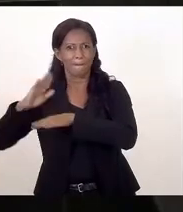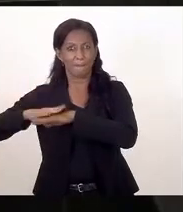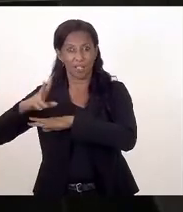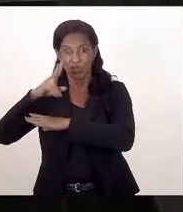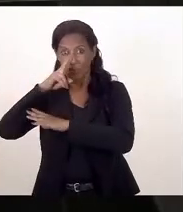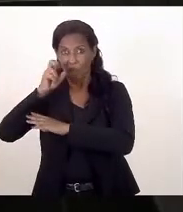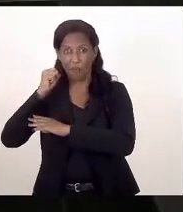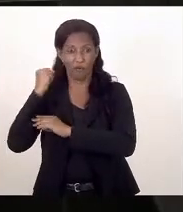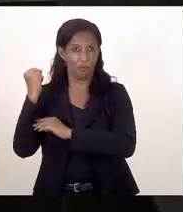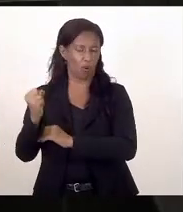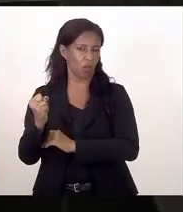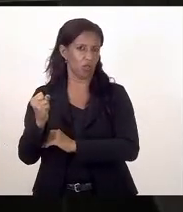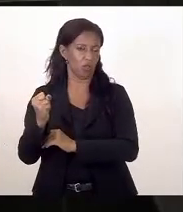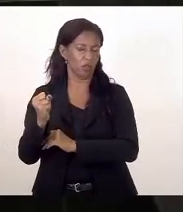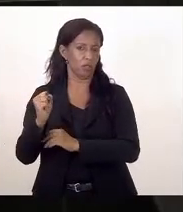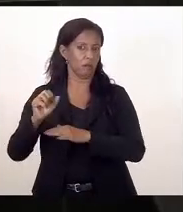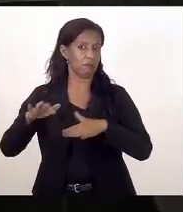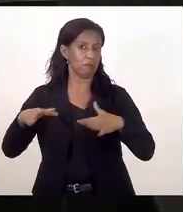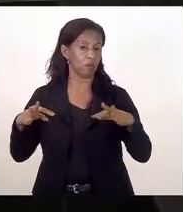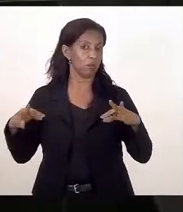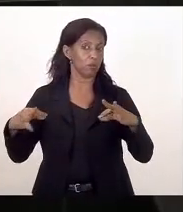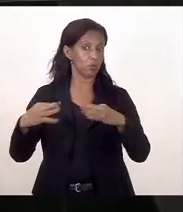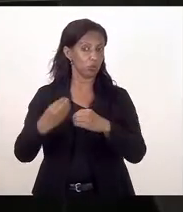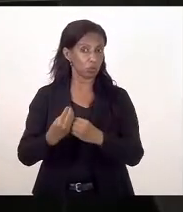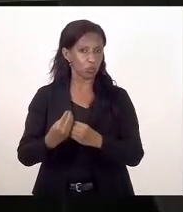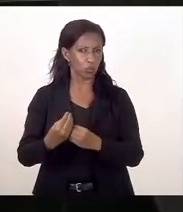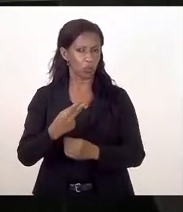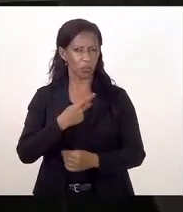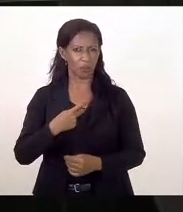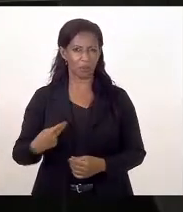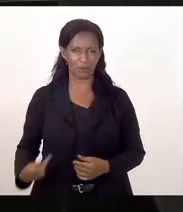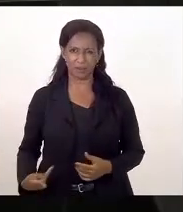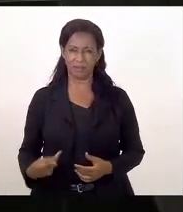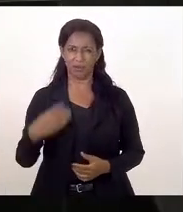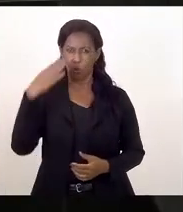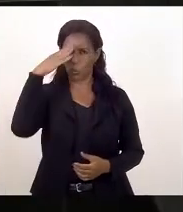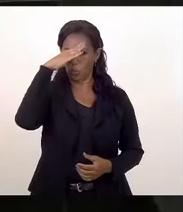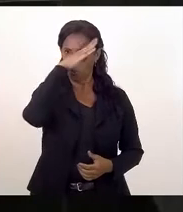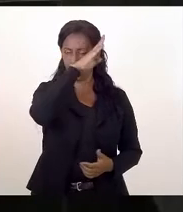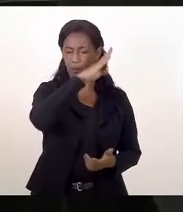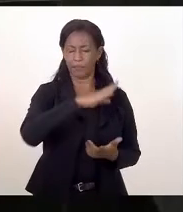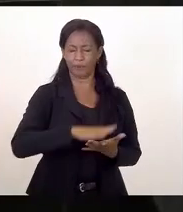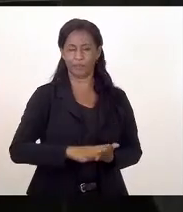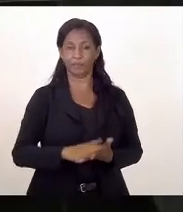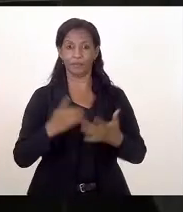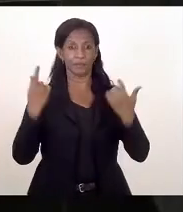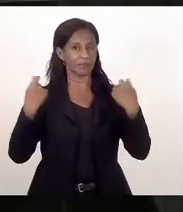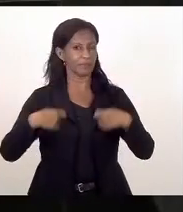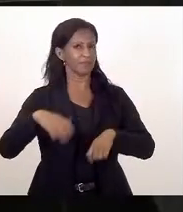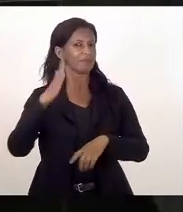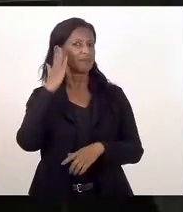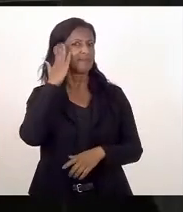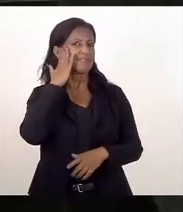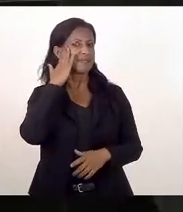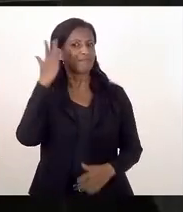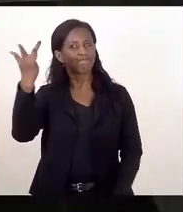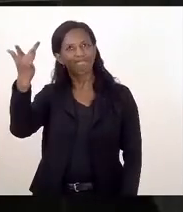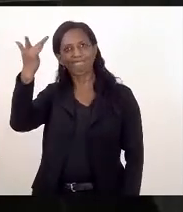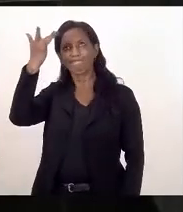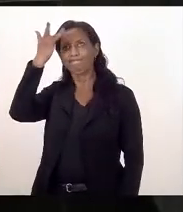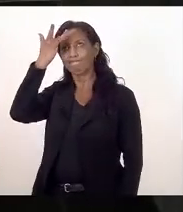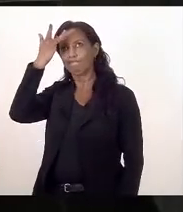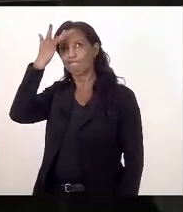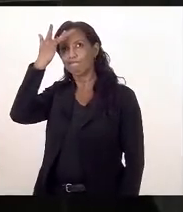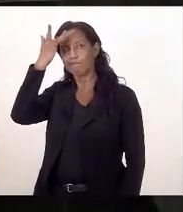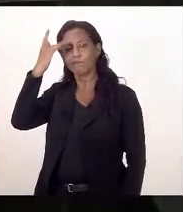Então, isso tudo, um presidente da República deveria saber decora e salteado.